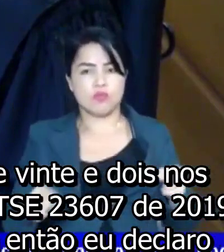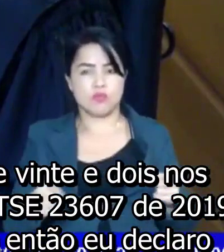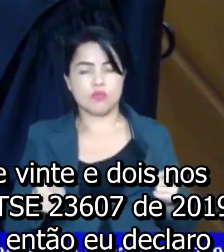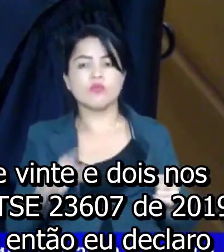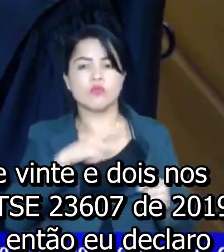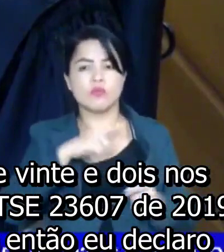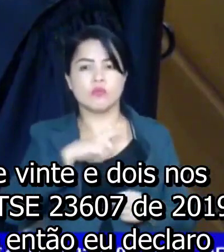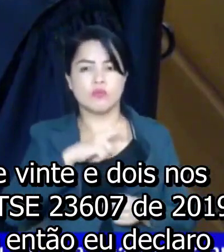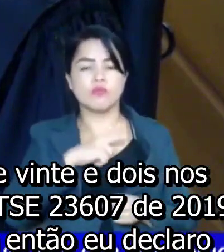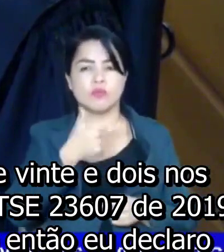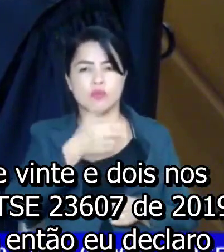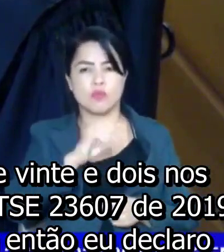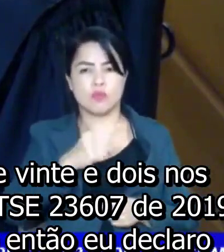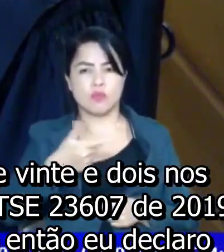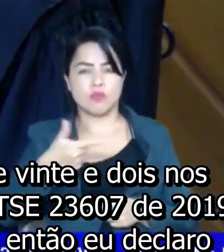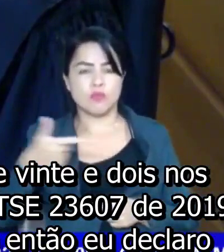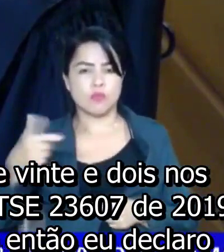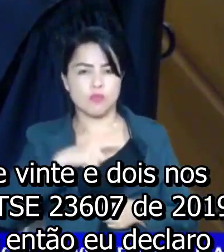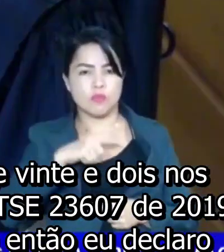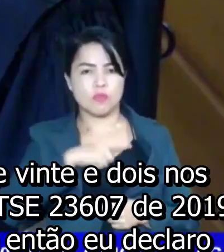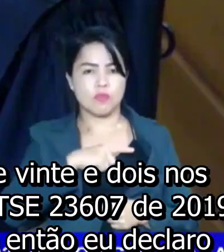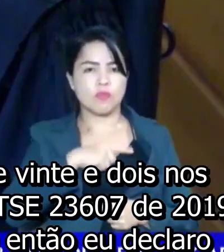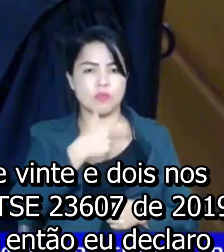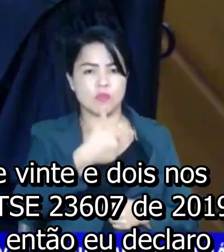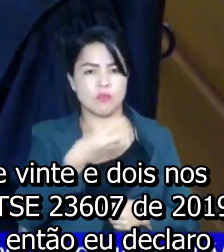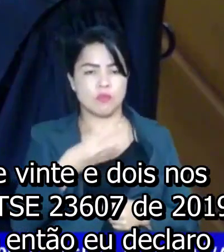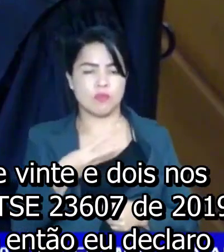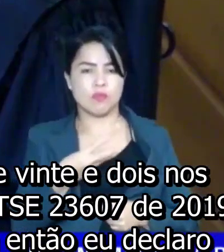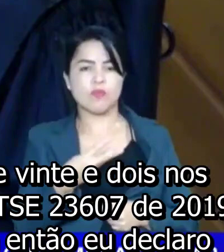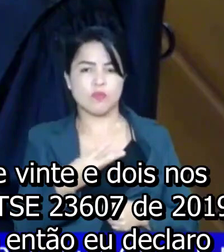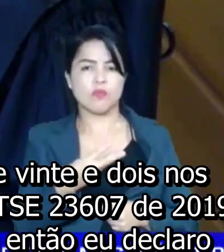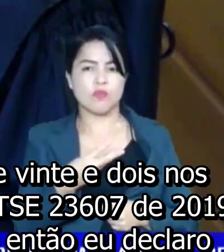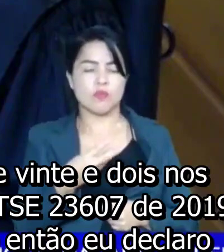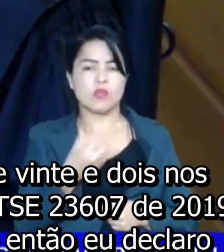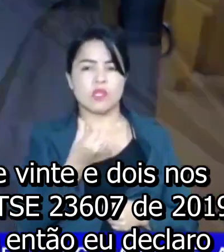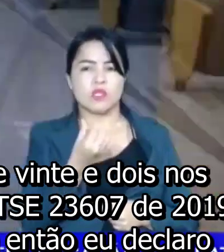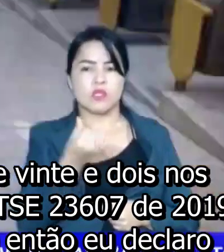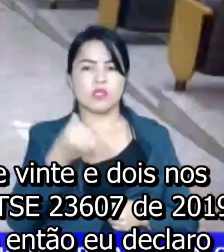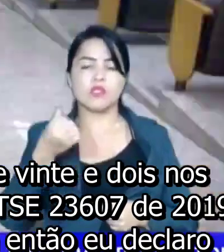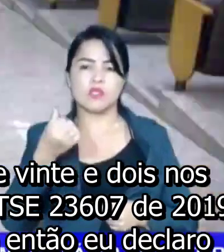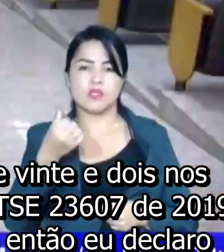da resolução do TSE 23607 de 2019.